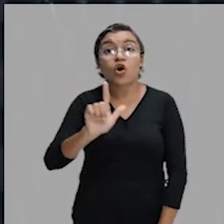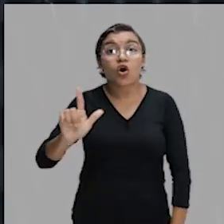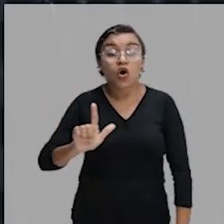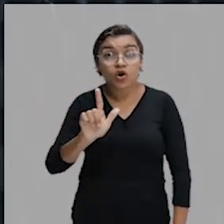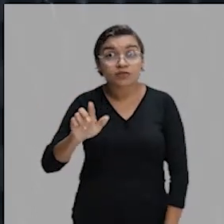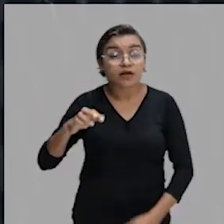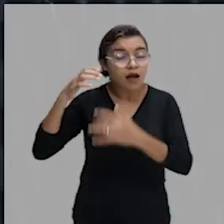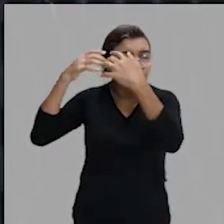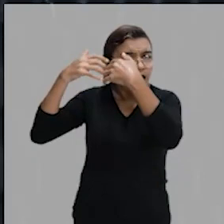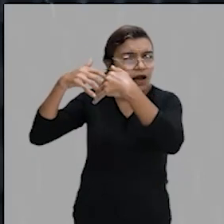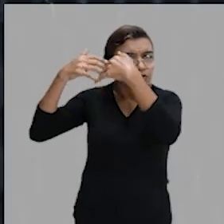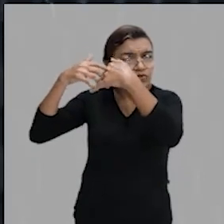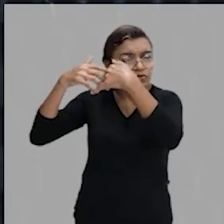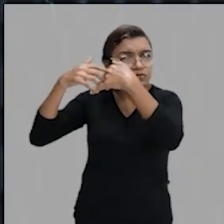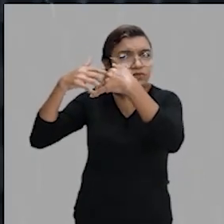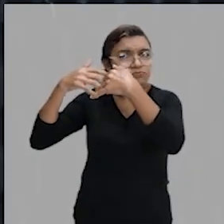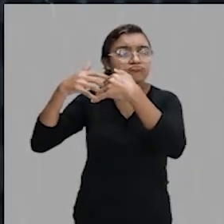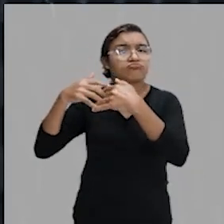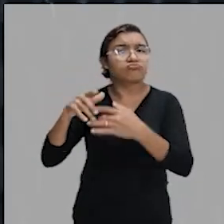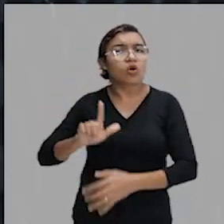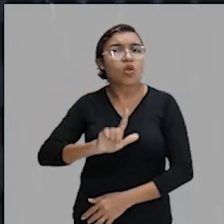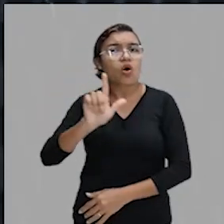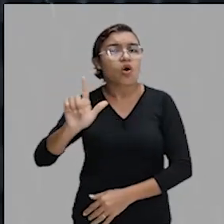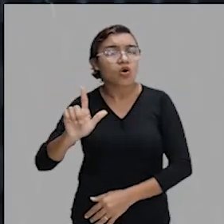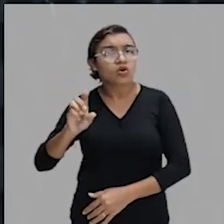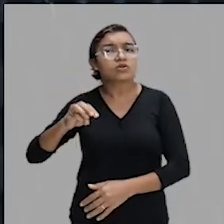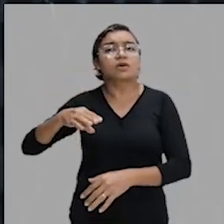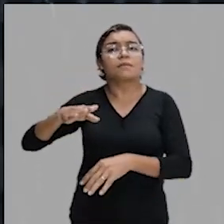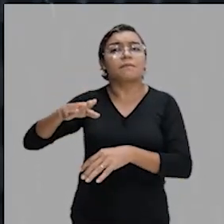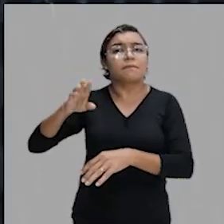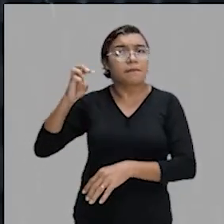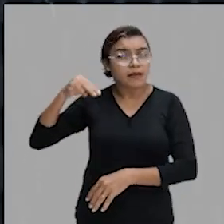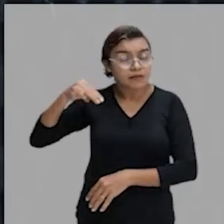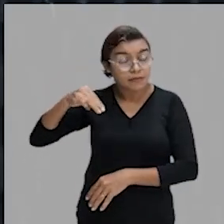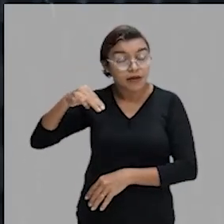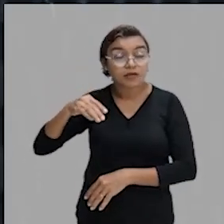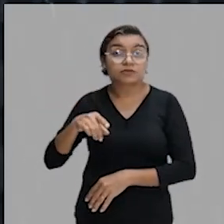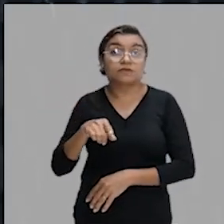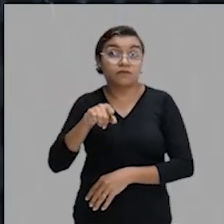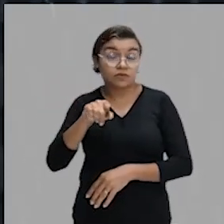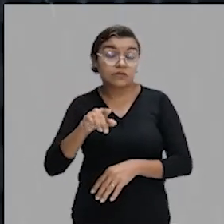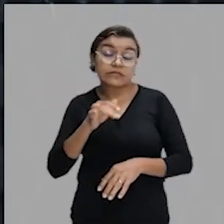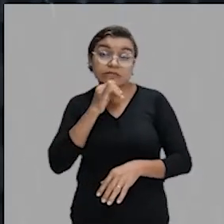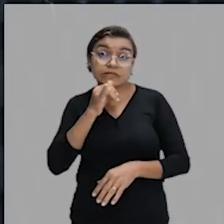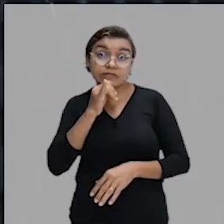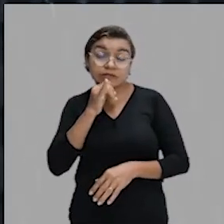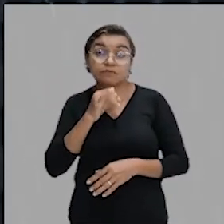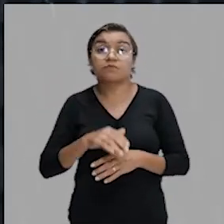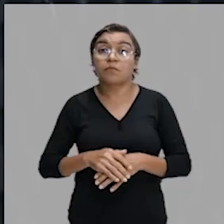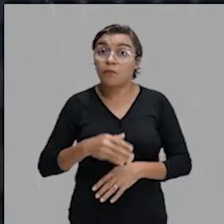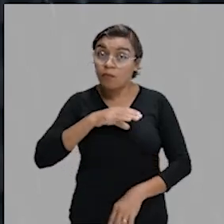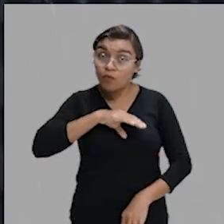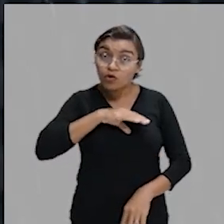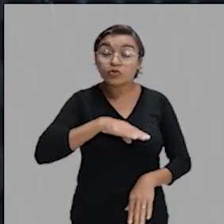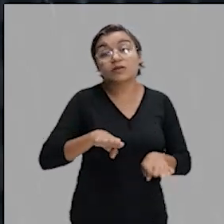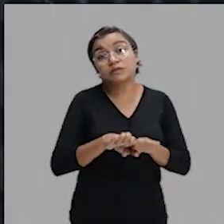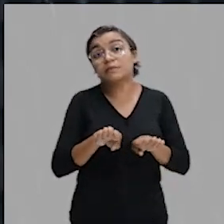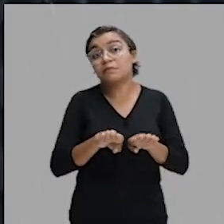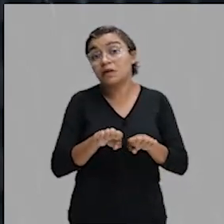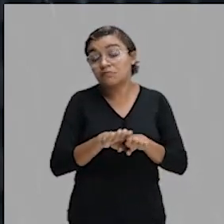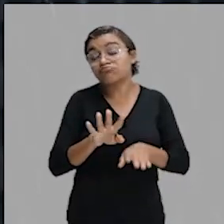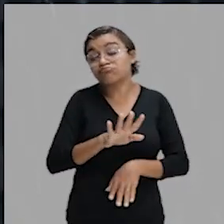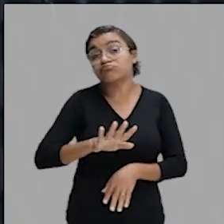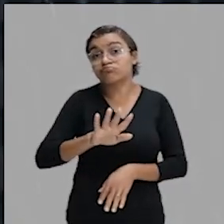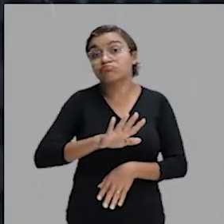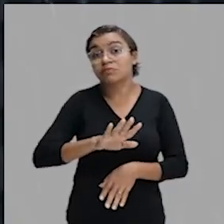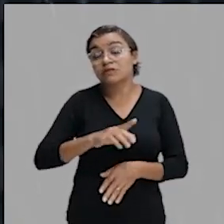lógico matemático, mas não é somente na matemática, na língua portuguesa também. Você que gosta de escrever redação, por exemplo, e quer argumentar, quer construir argumentos